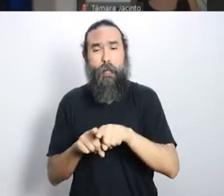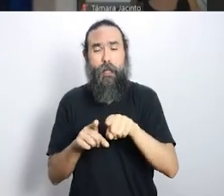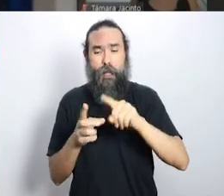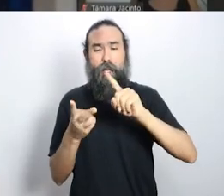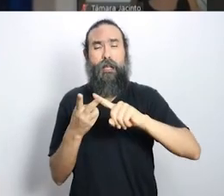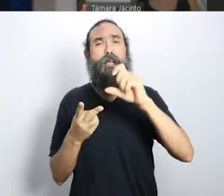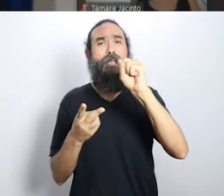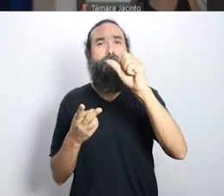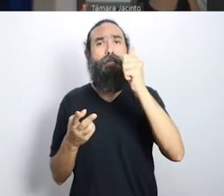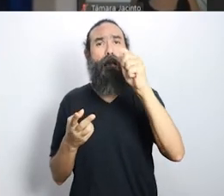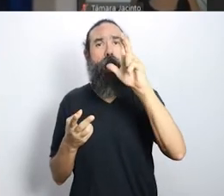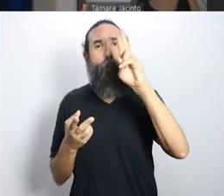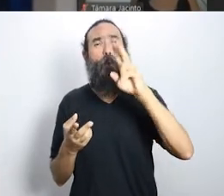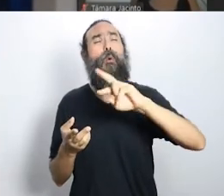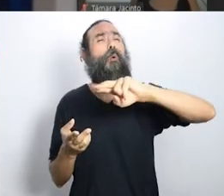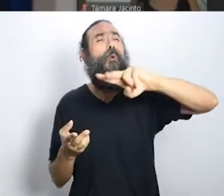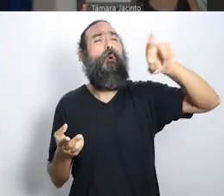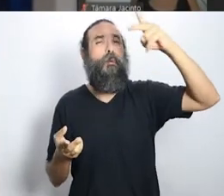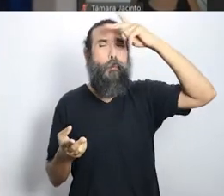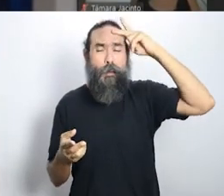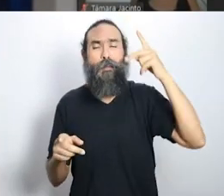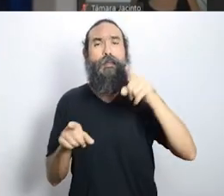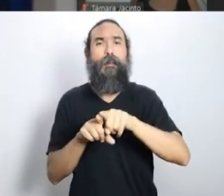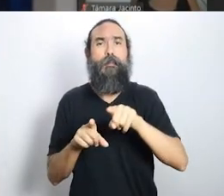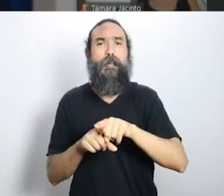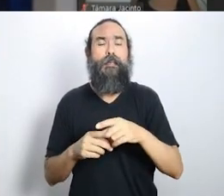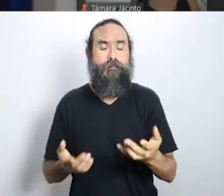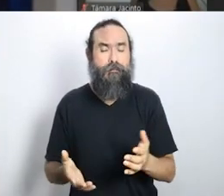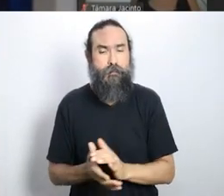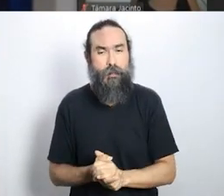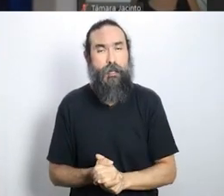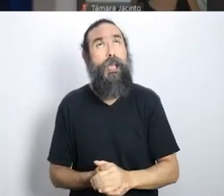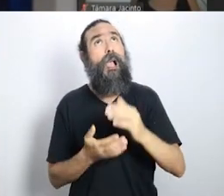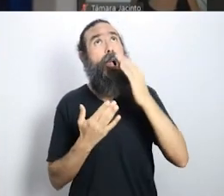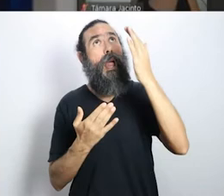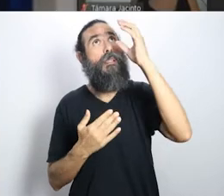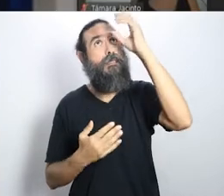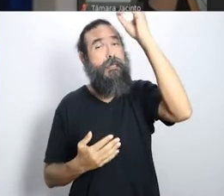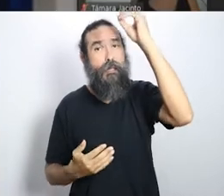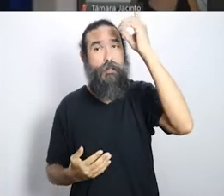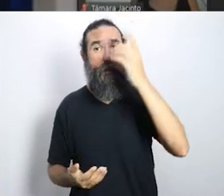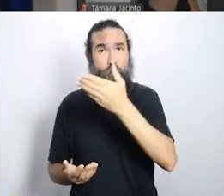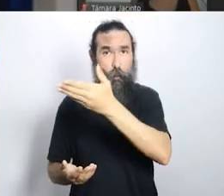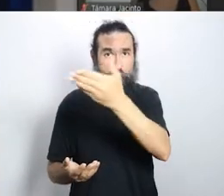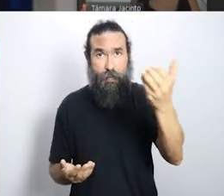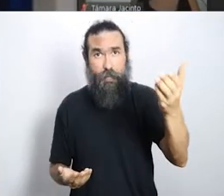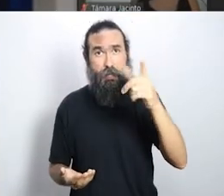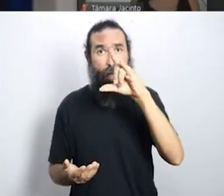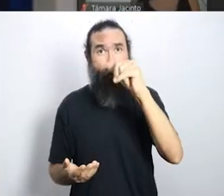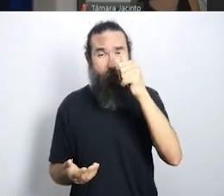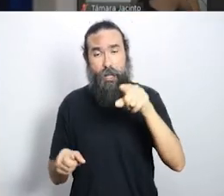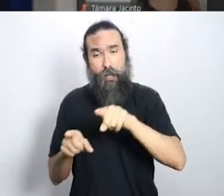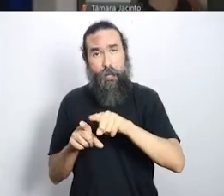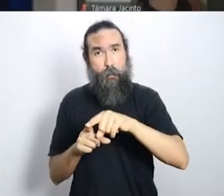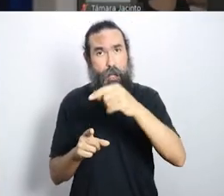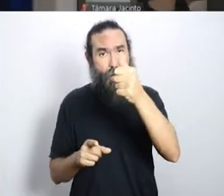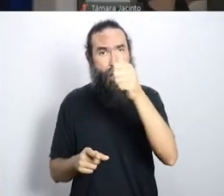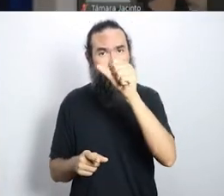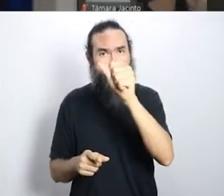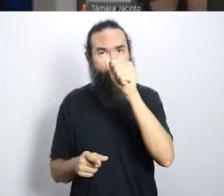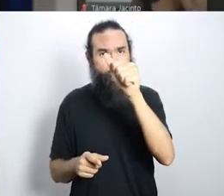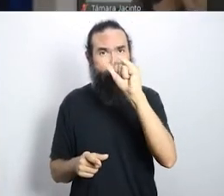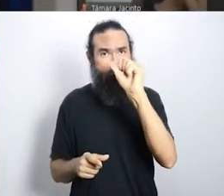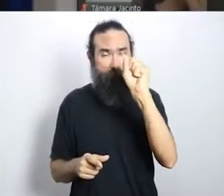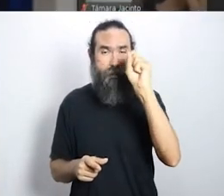essa ordem, vocês são os embaixadores do estado de Pernambuco e vocês são patrimônio, e vocês não são patrimônio porque o estado diz que vocês